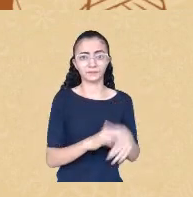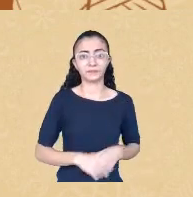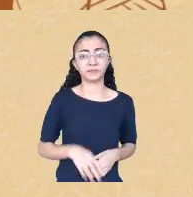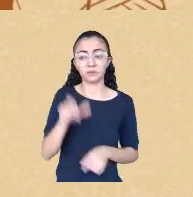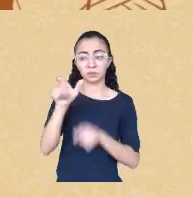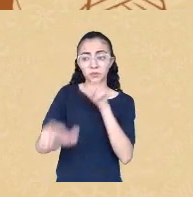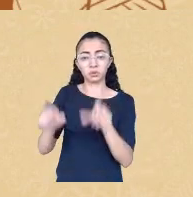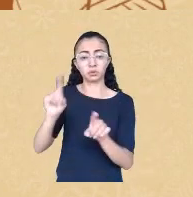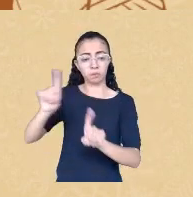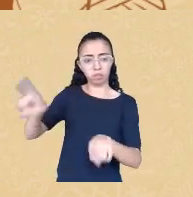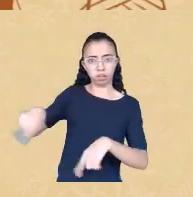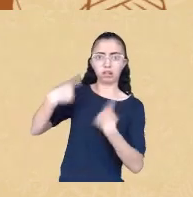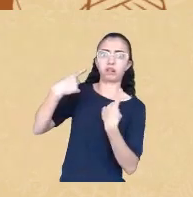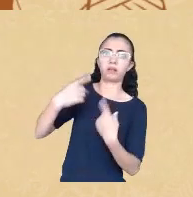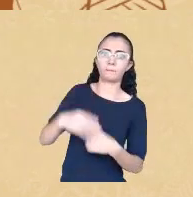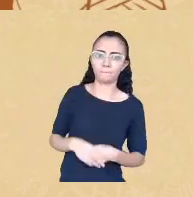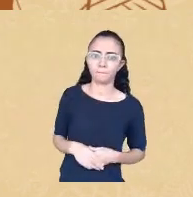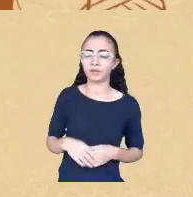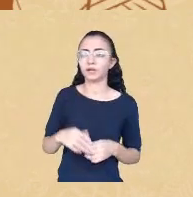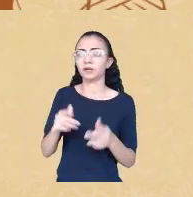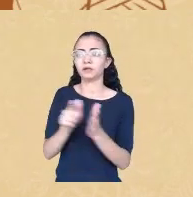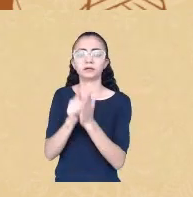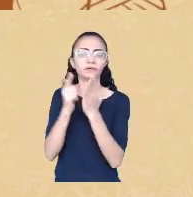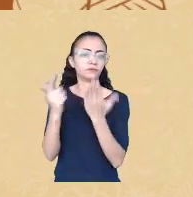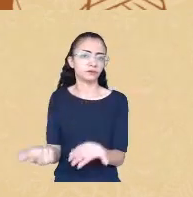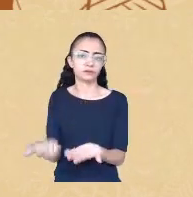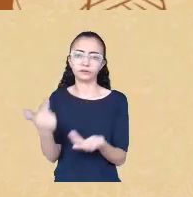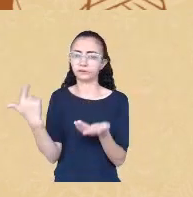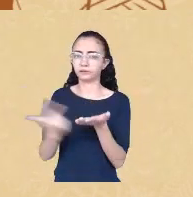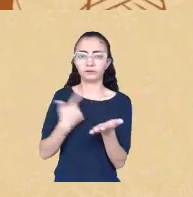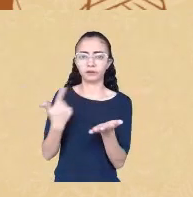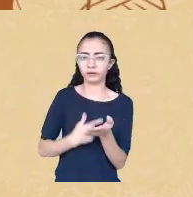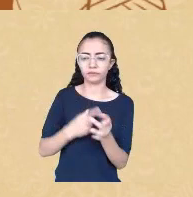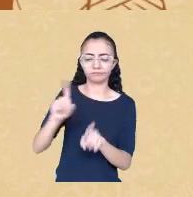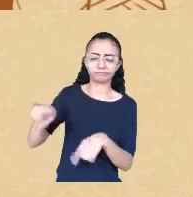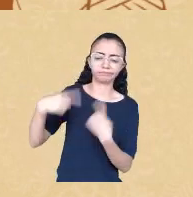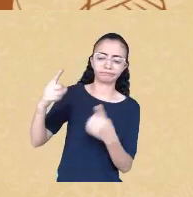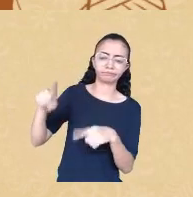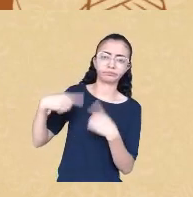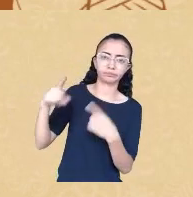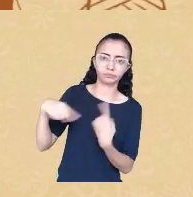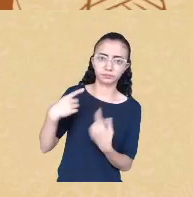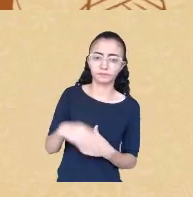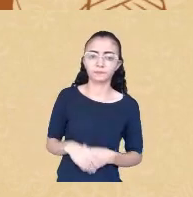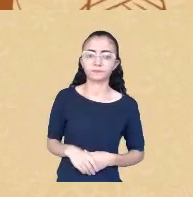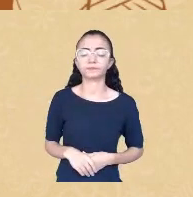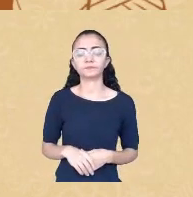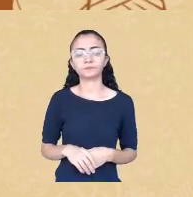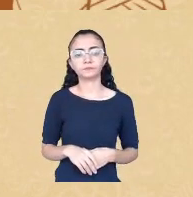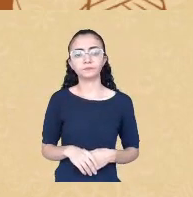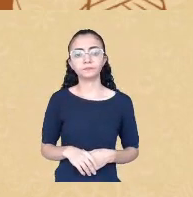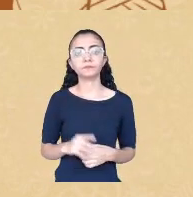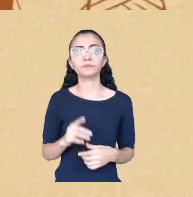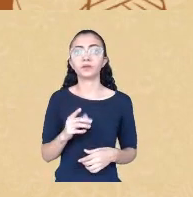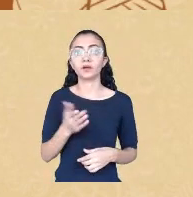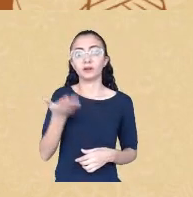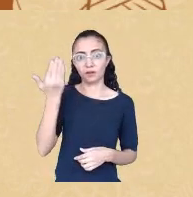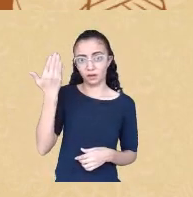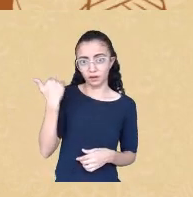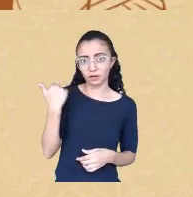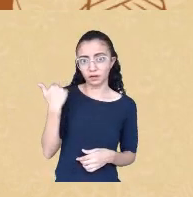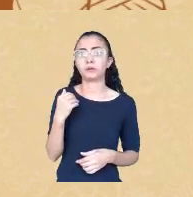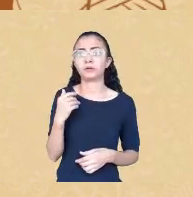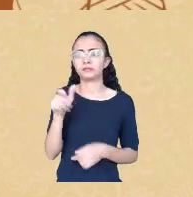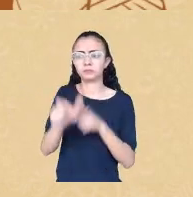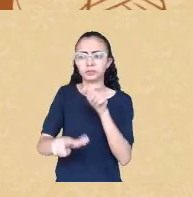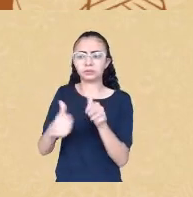artigo de jornal, em livros, e por aí vai. A gente foi bastante perseguida na época, principalmente lá na UNB,